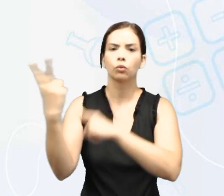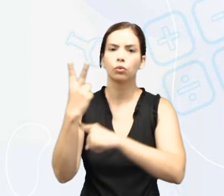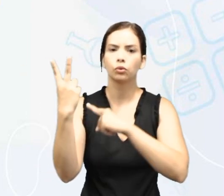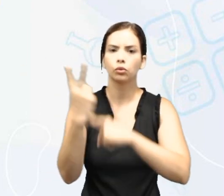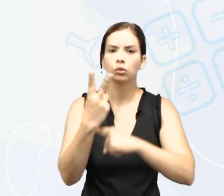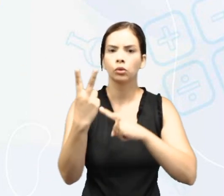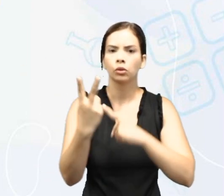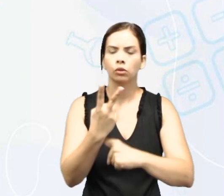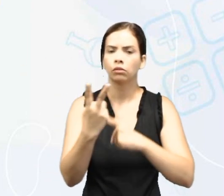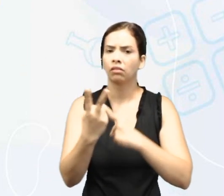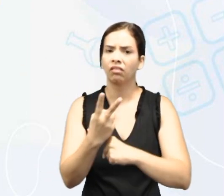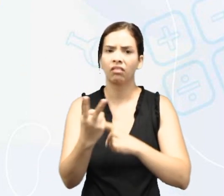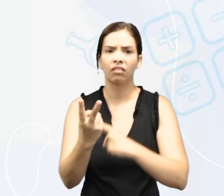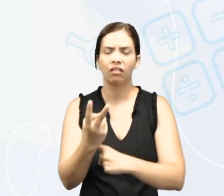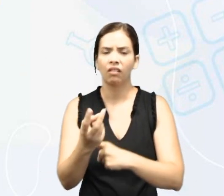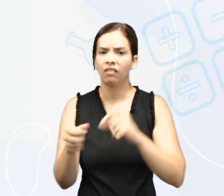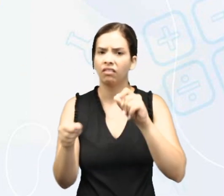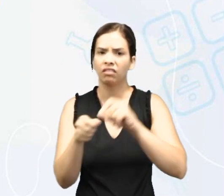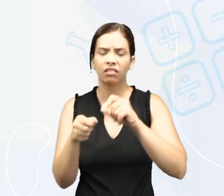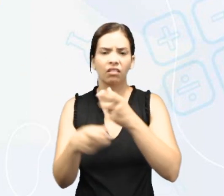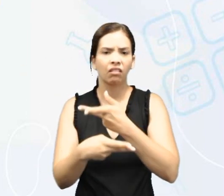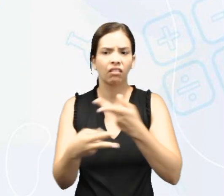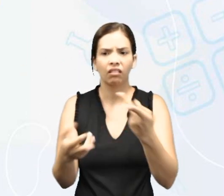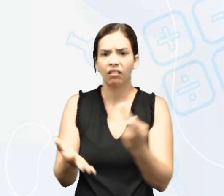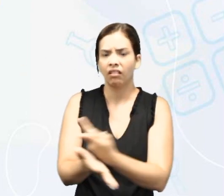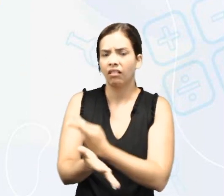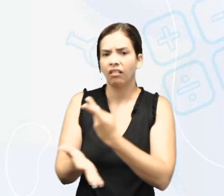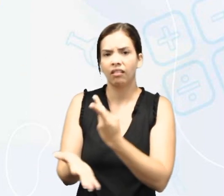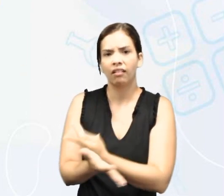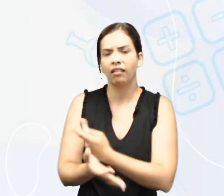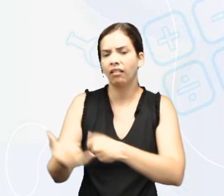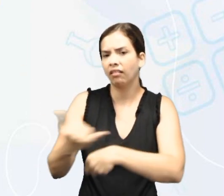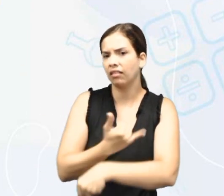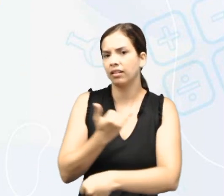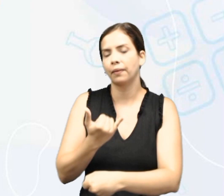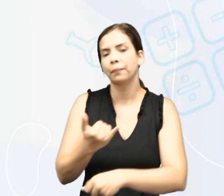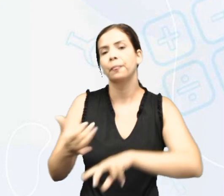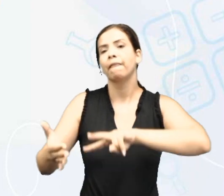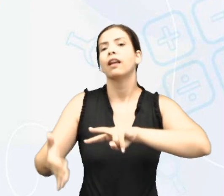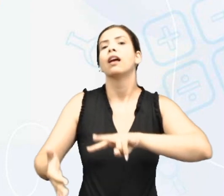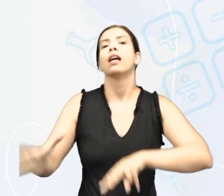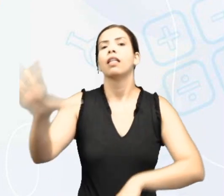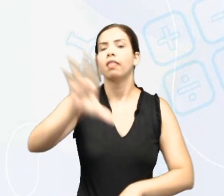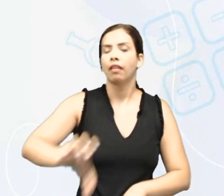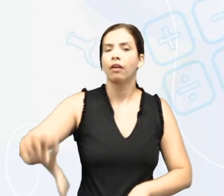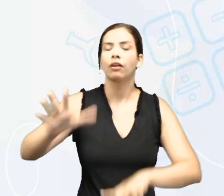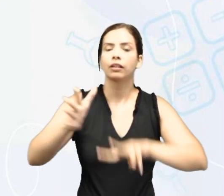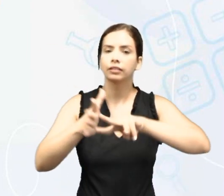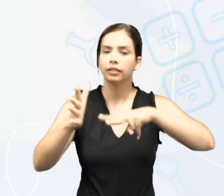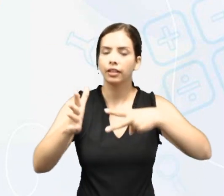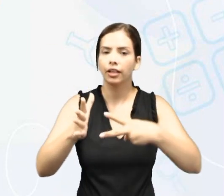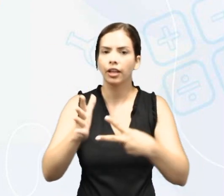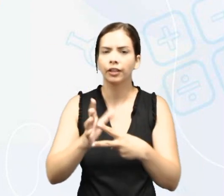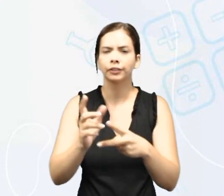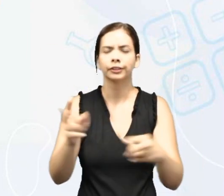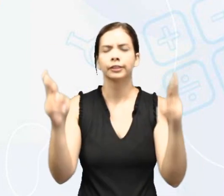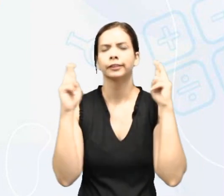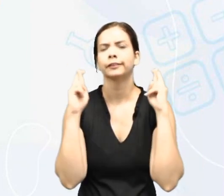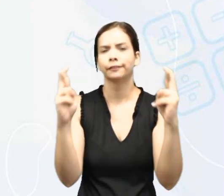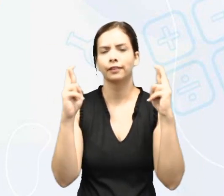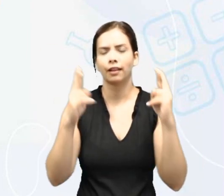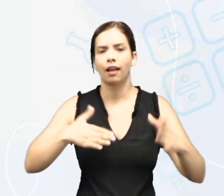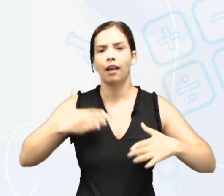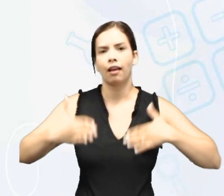e covardia, certo? Na Europa vai significar esperança, alegria, perigos e